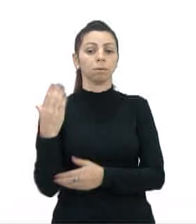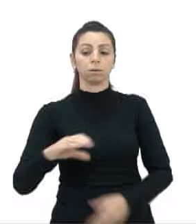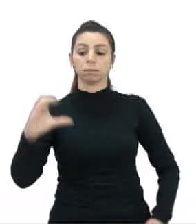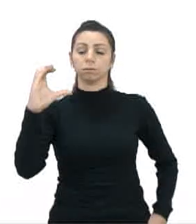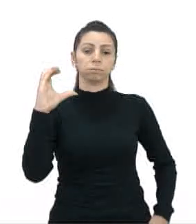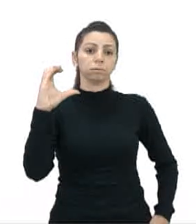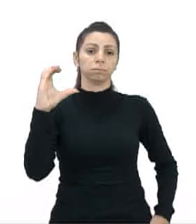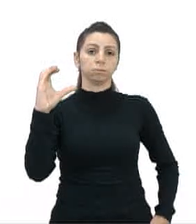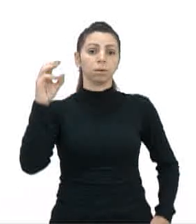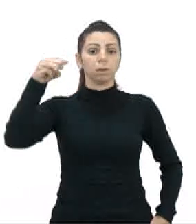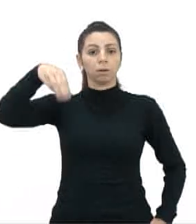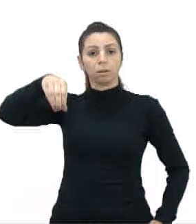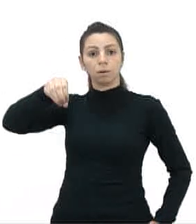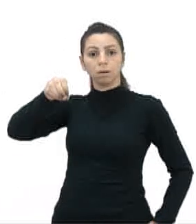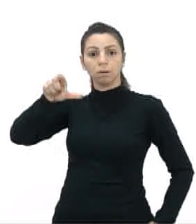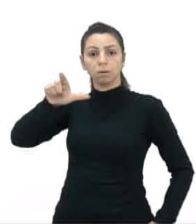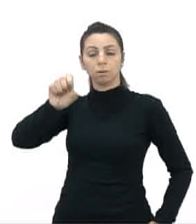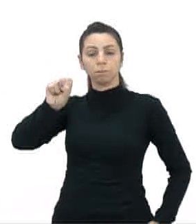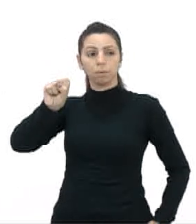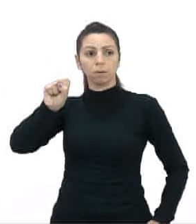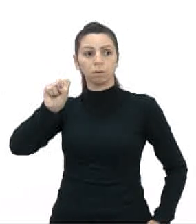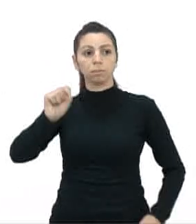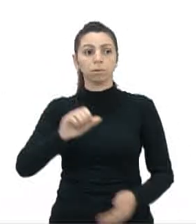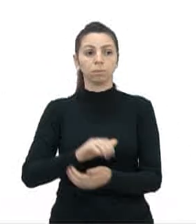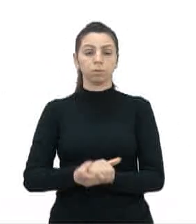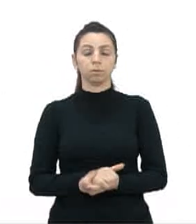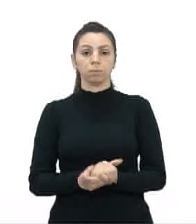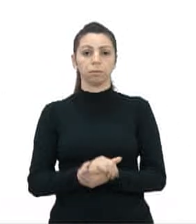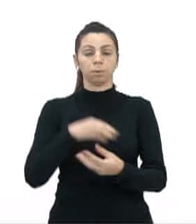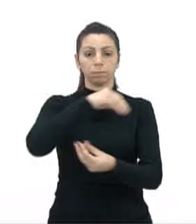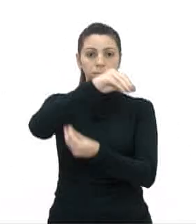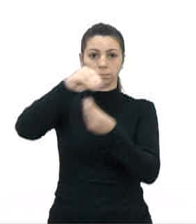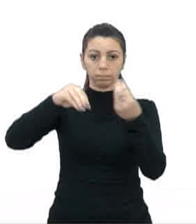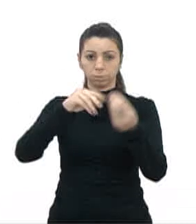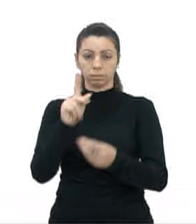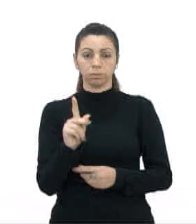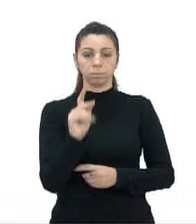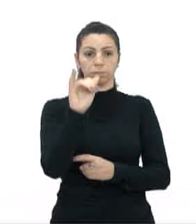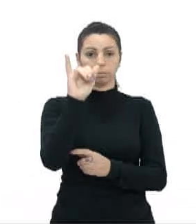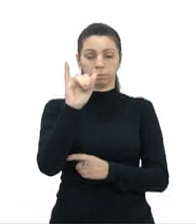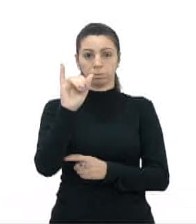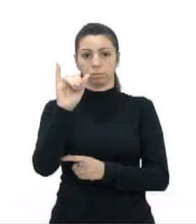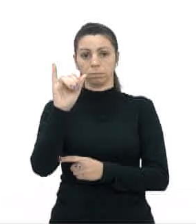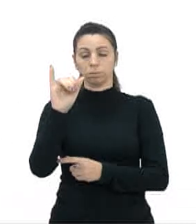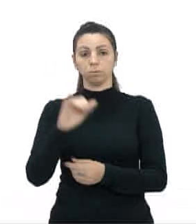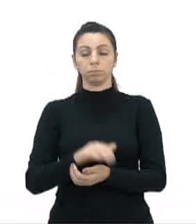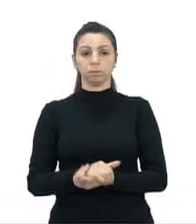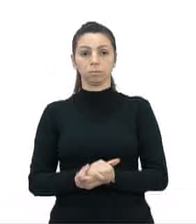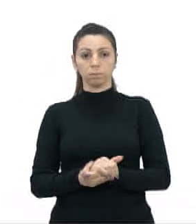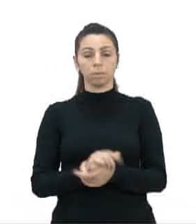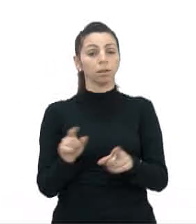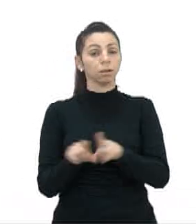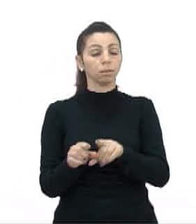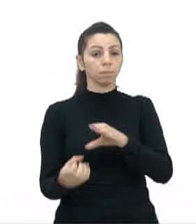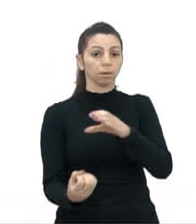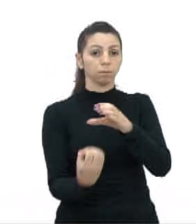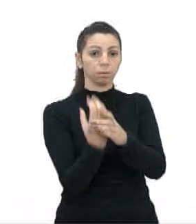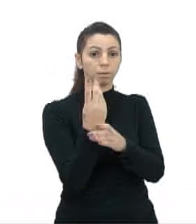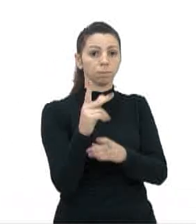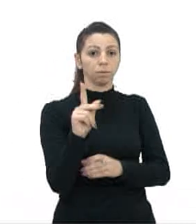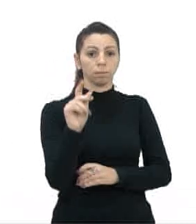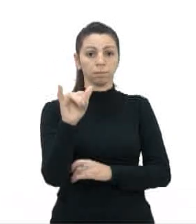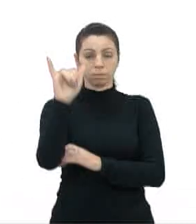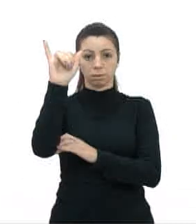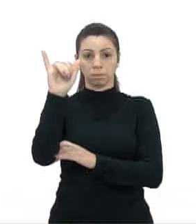carbono em mols para reagir com os 6 mols de iodato de potássio e a quantidade de iodeto de potássio produzida,